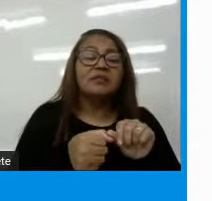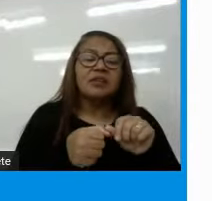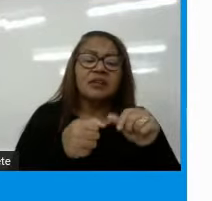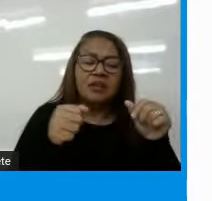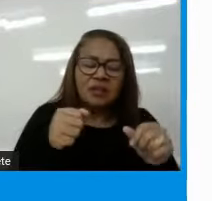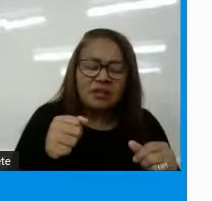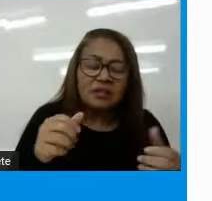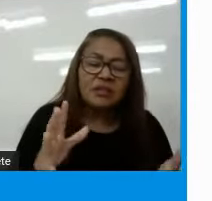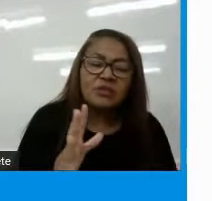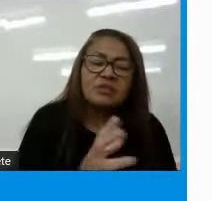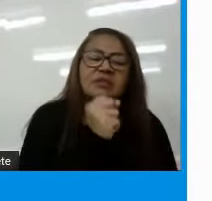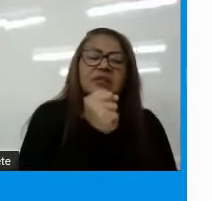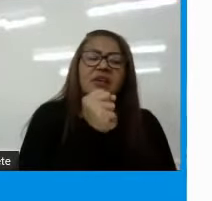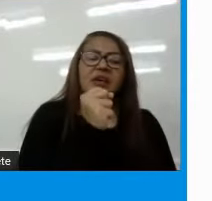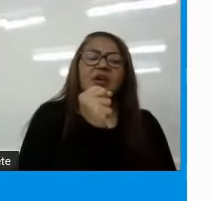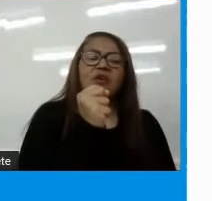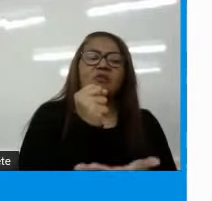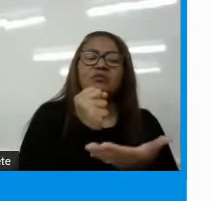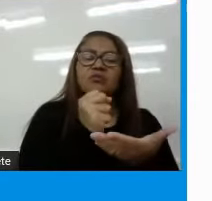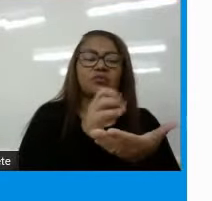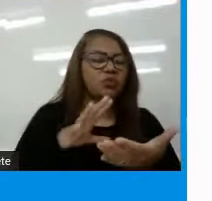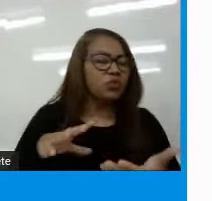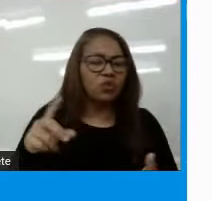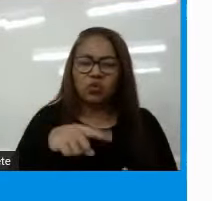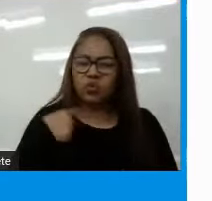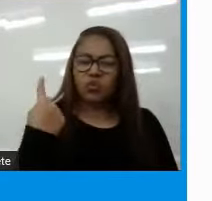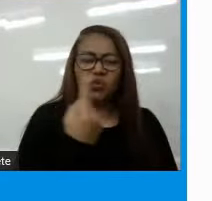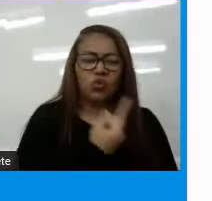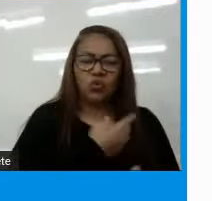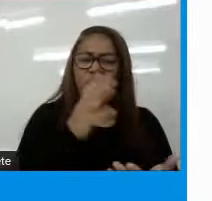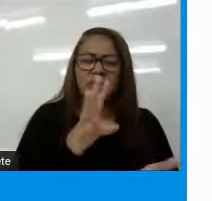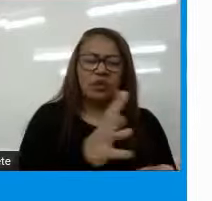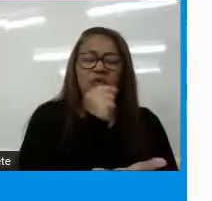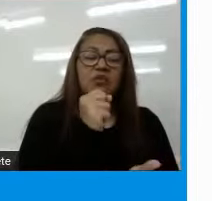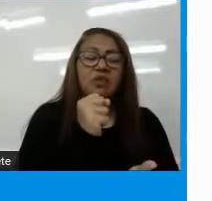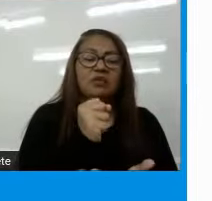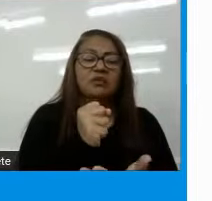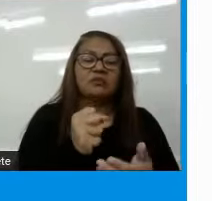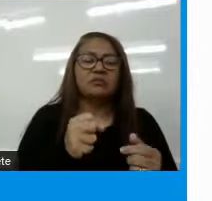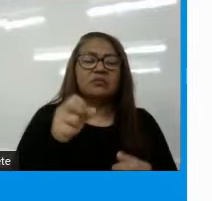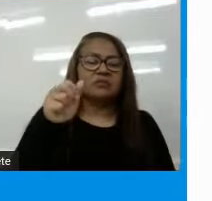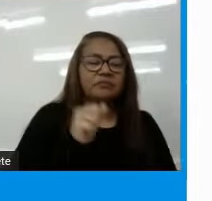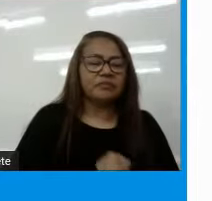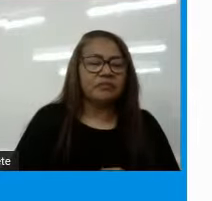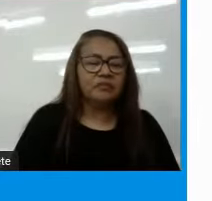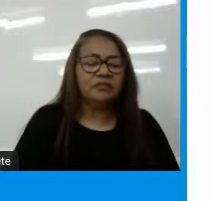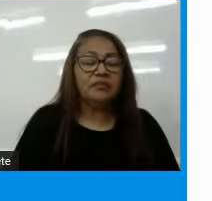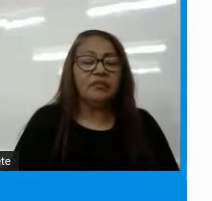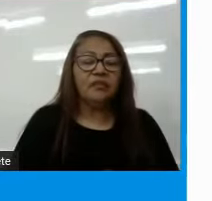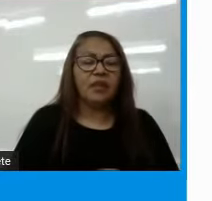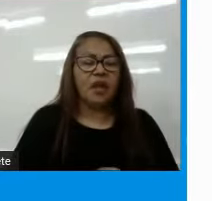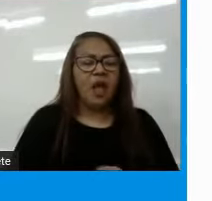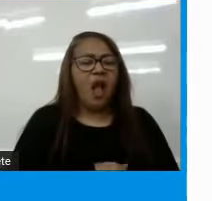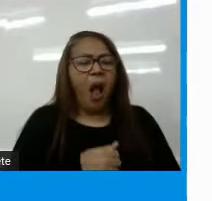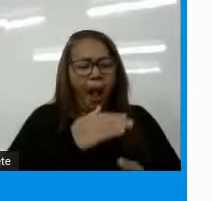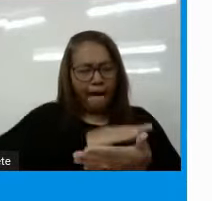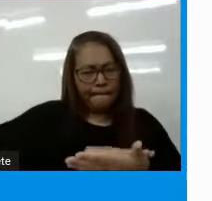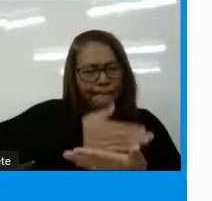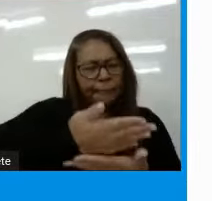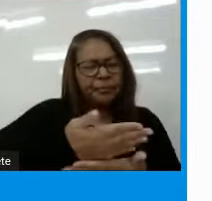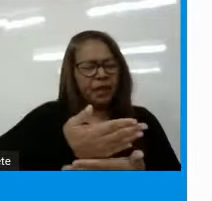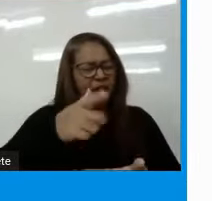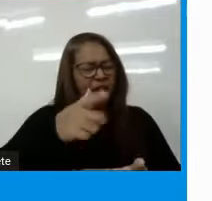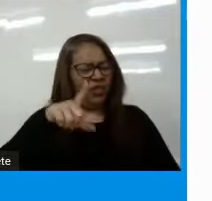não tem perigo de você ficar perdendo material. Serve também de backup. Ah, o meu computador deu problema, eu perdi o